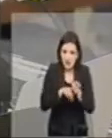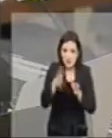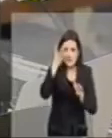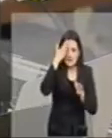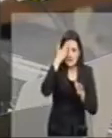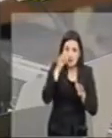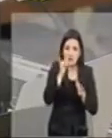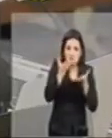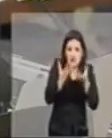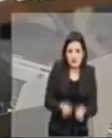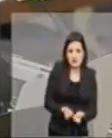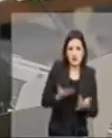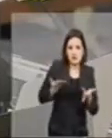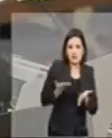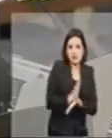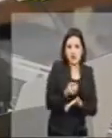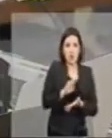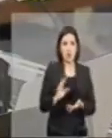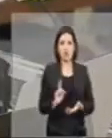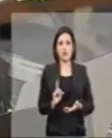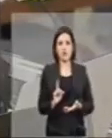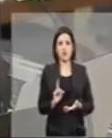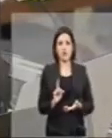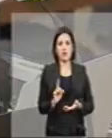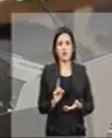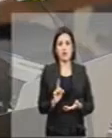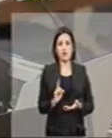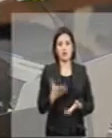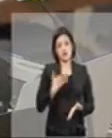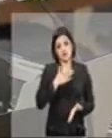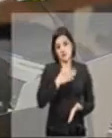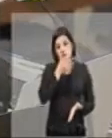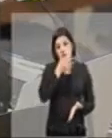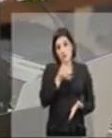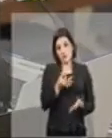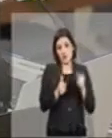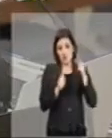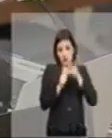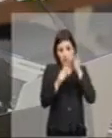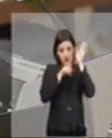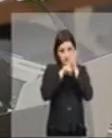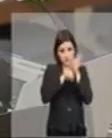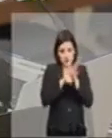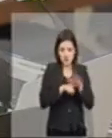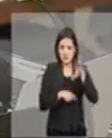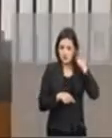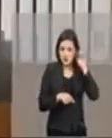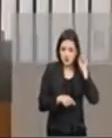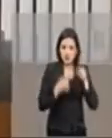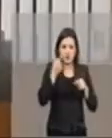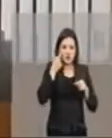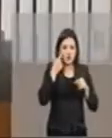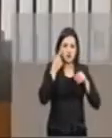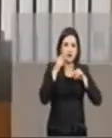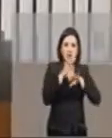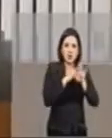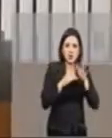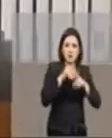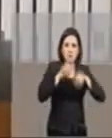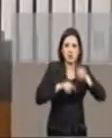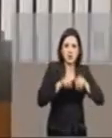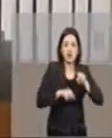não é válido. É isso. Essa é a minha posição, acho que essa falei, posição a priori ou a posteriori.